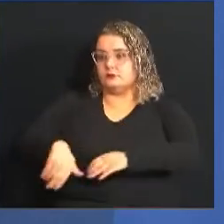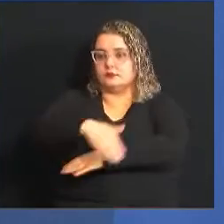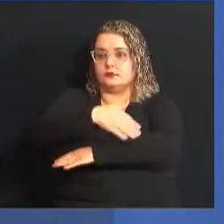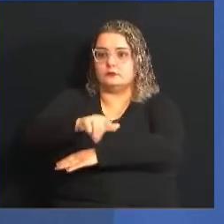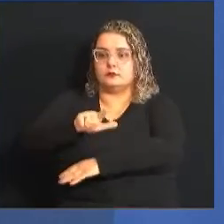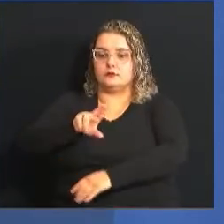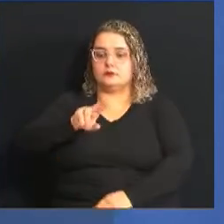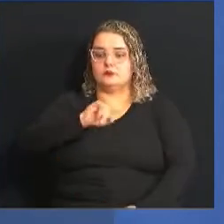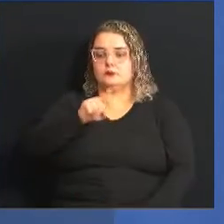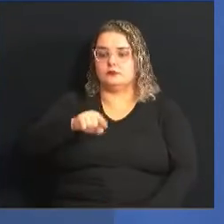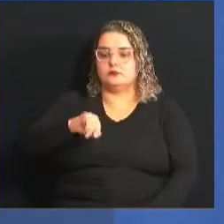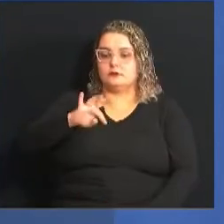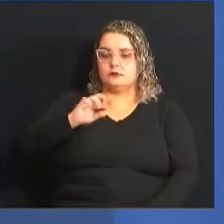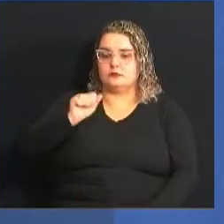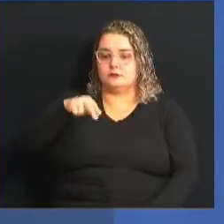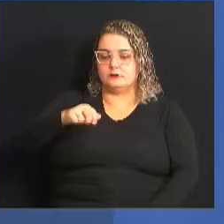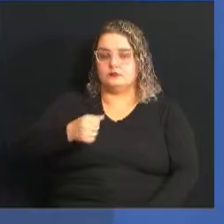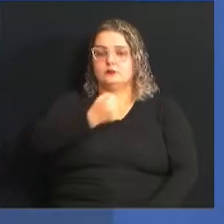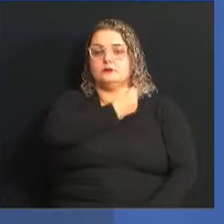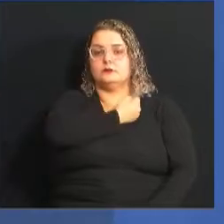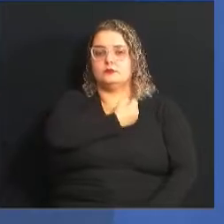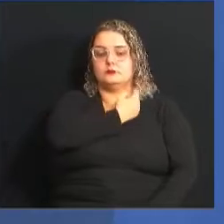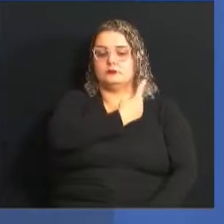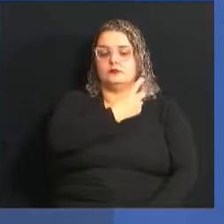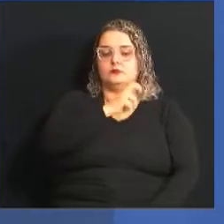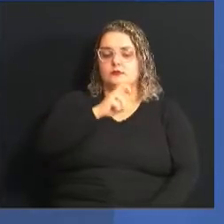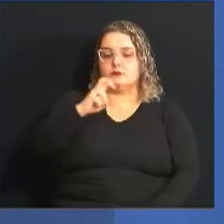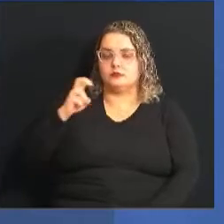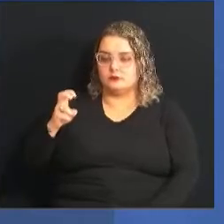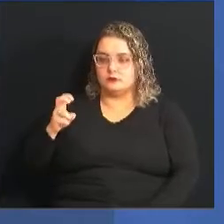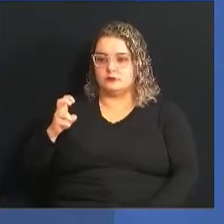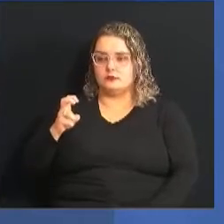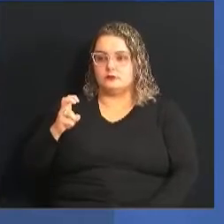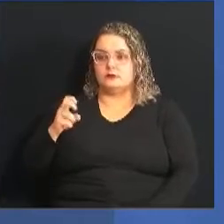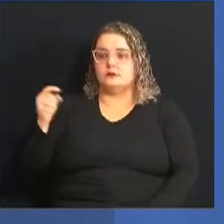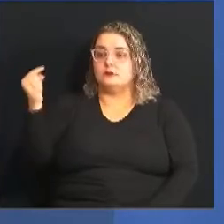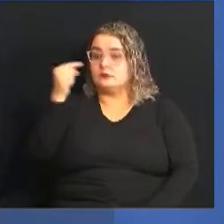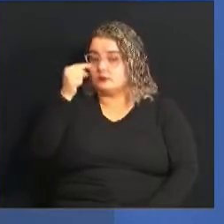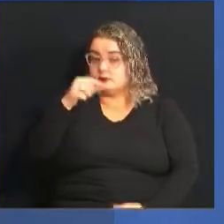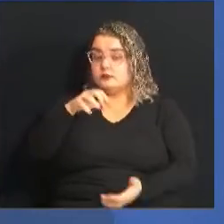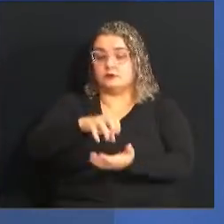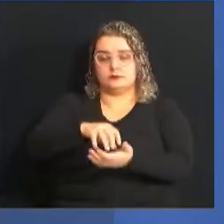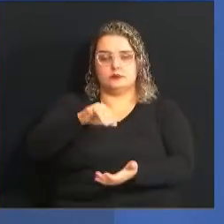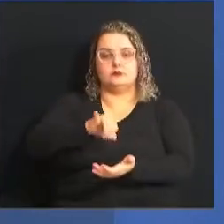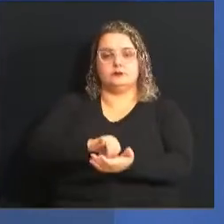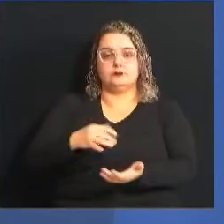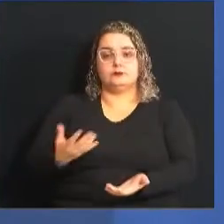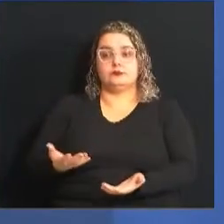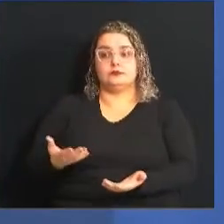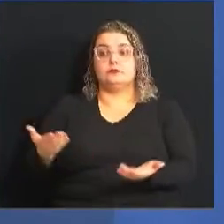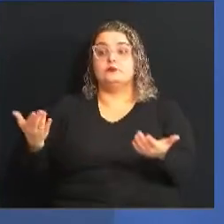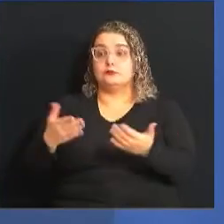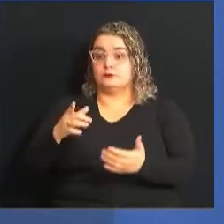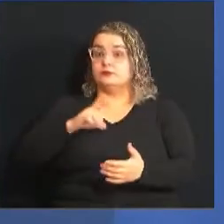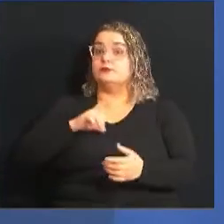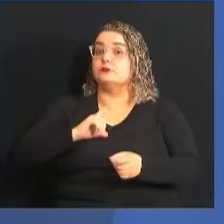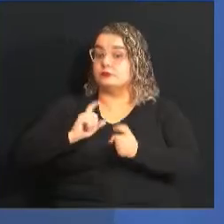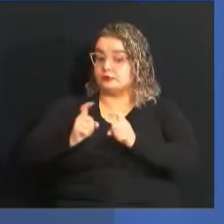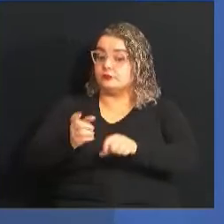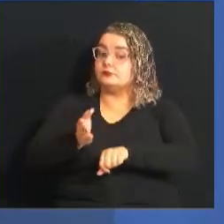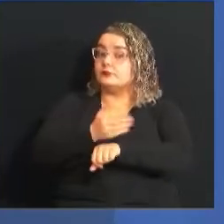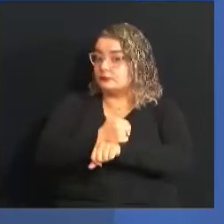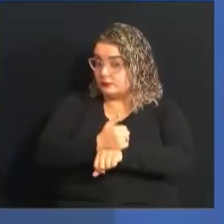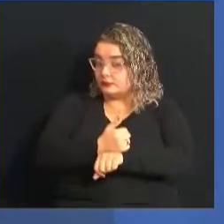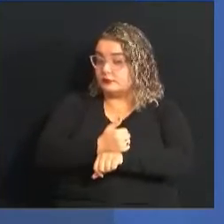Lusitana, a entrada no 1555, lá no centro da cidade. Só que hoje já tem reunião mais cedo lá. Além